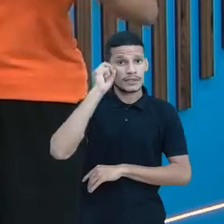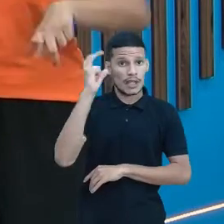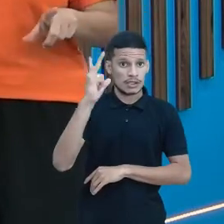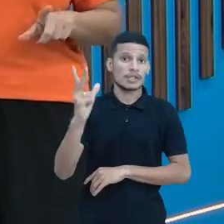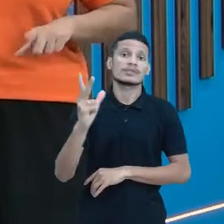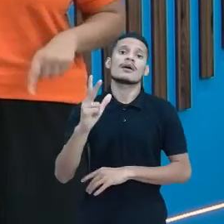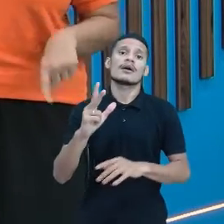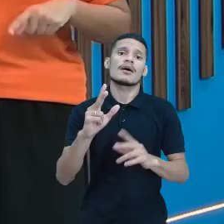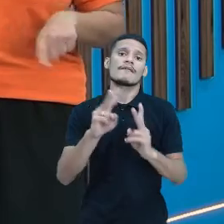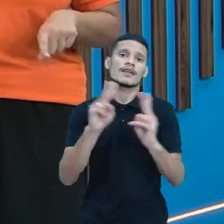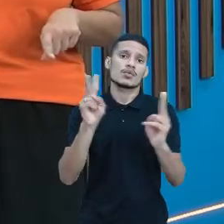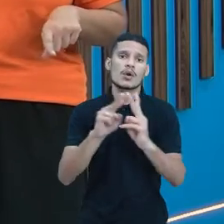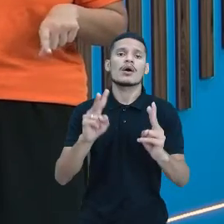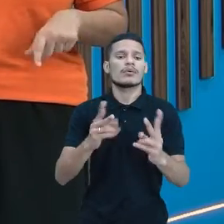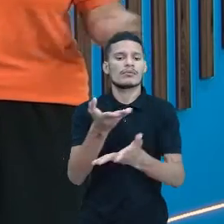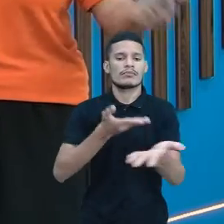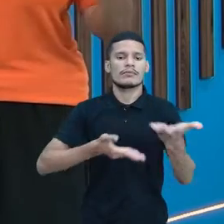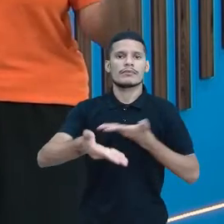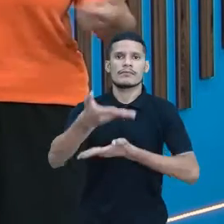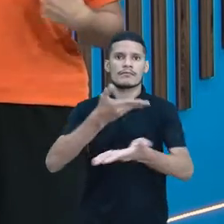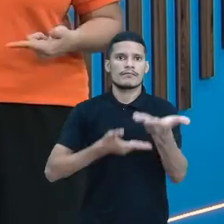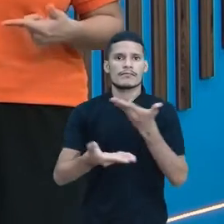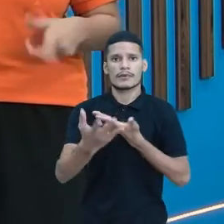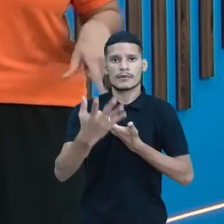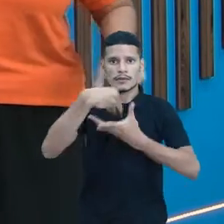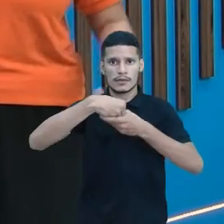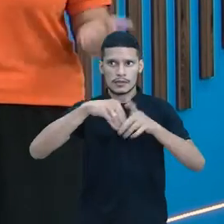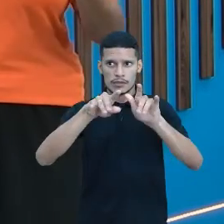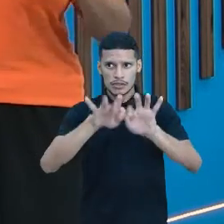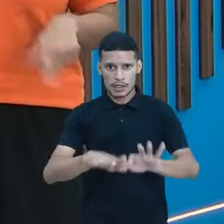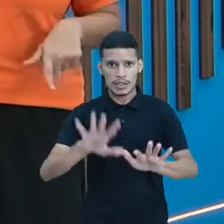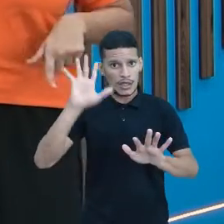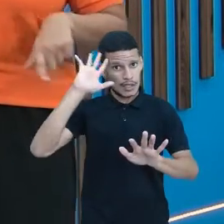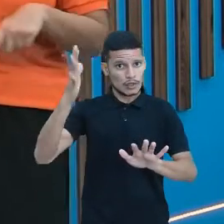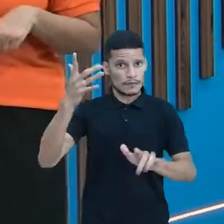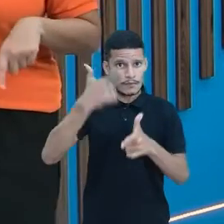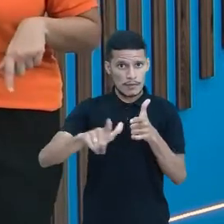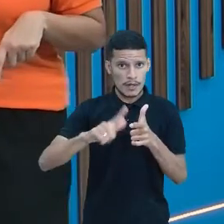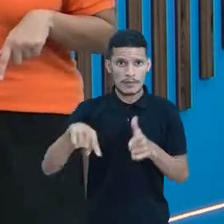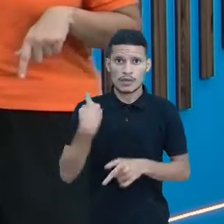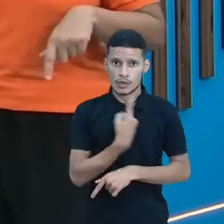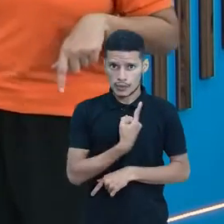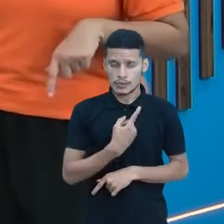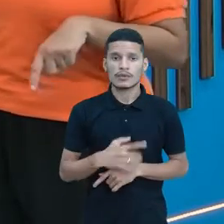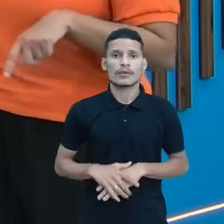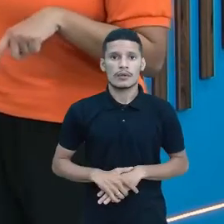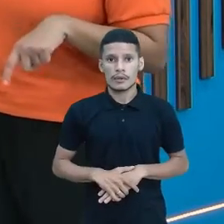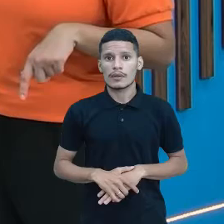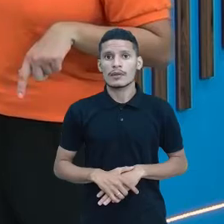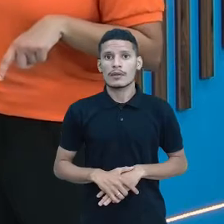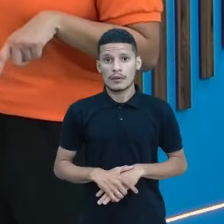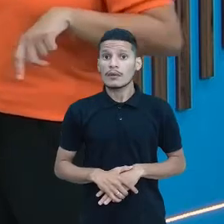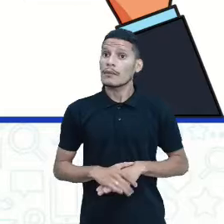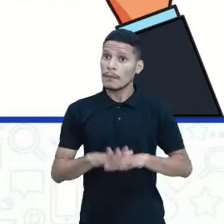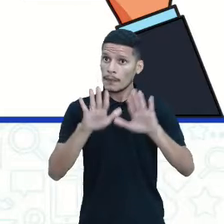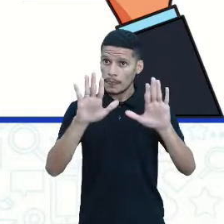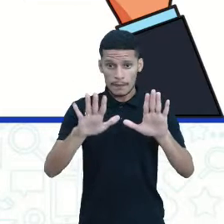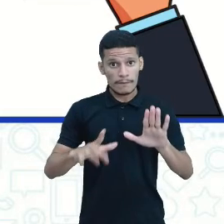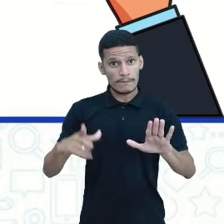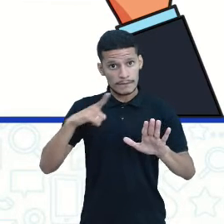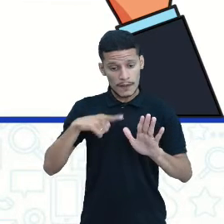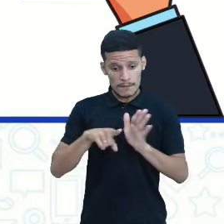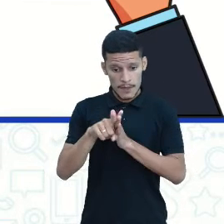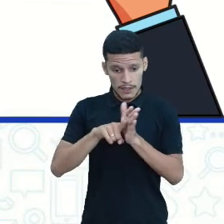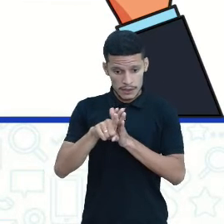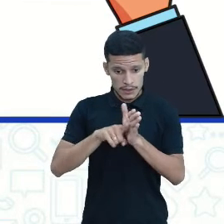artificial interagindo com a gente nos chats para resolver nossos problemas. E, de acordo com um